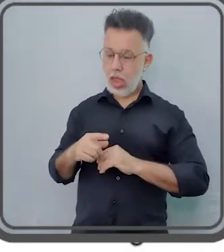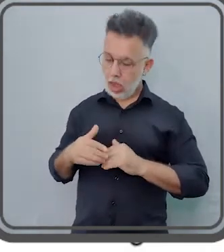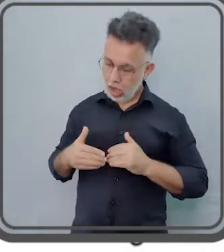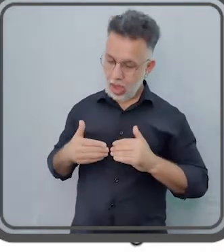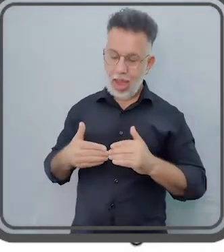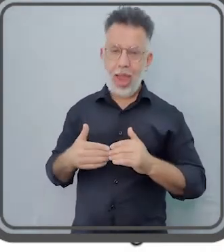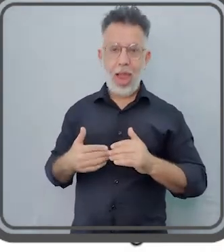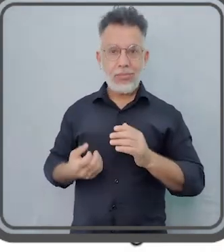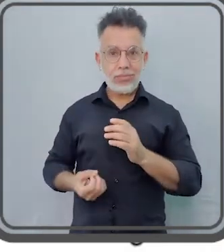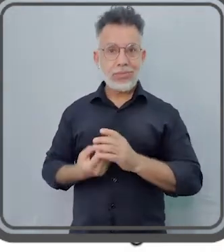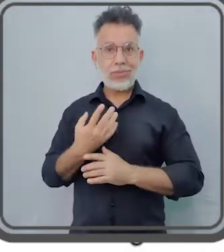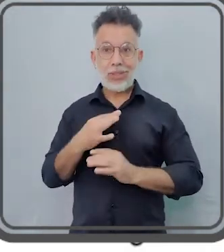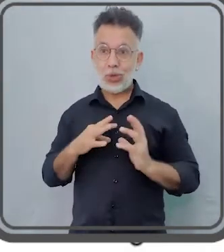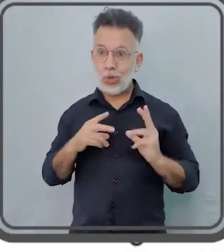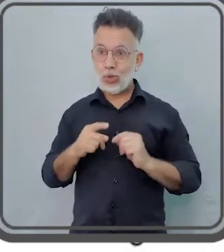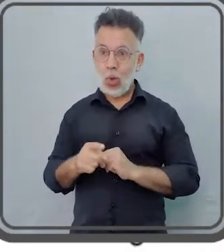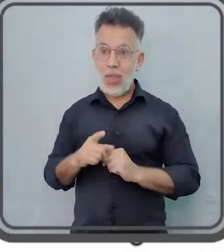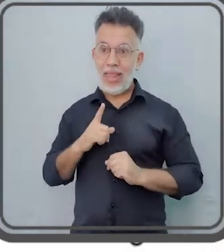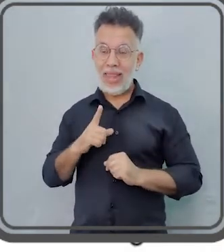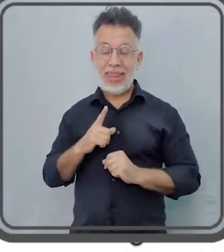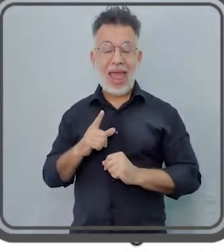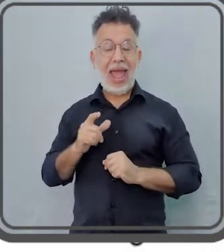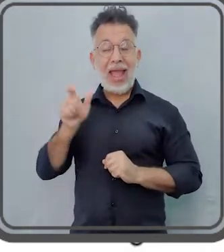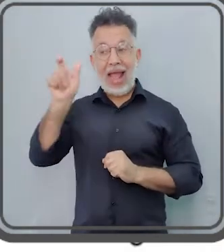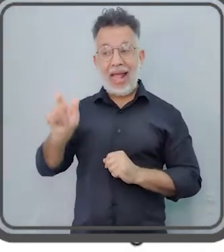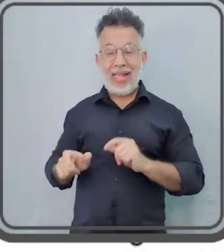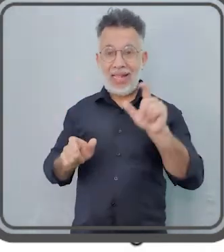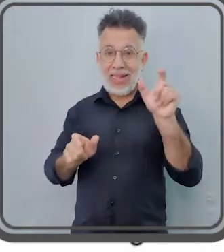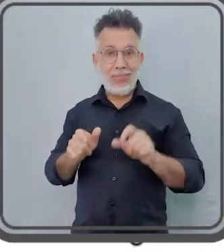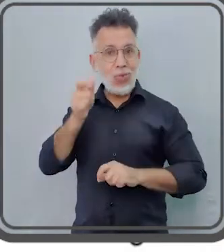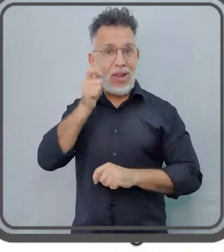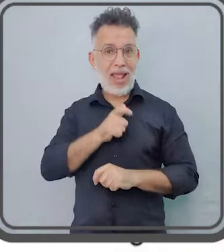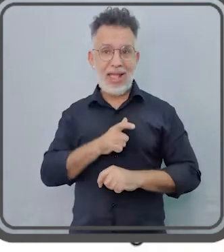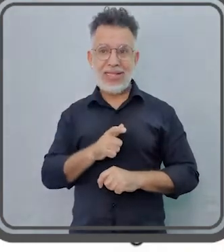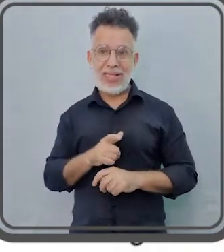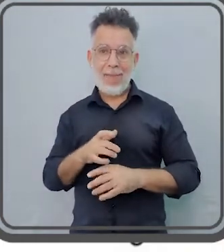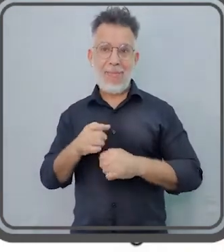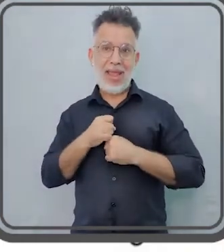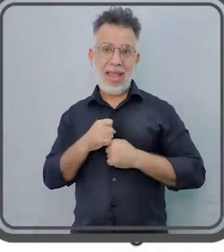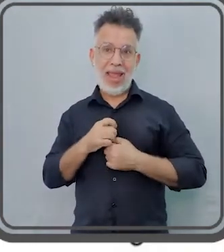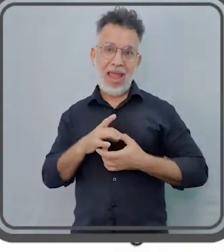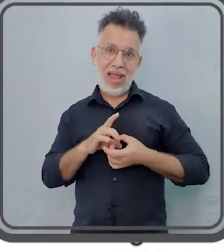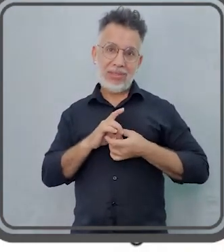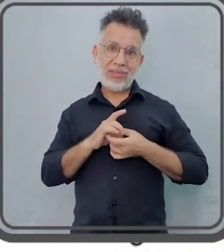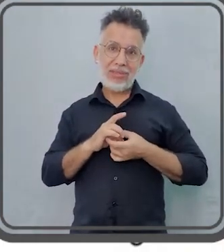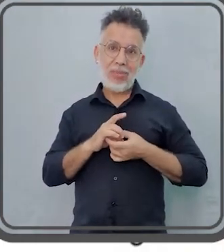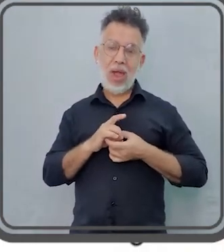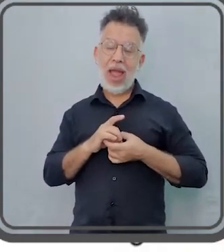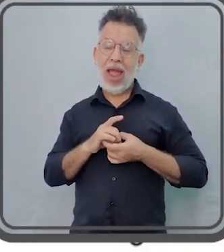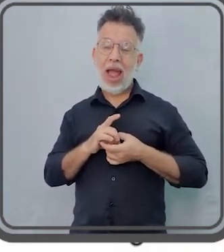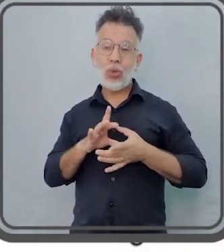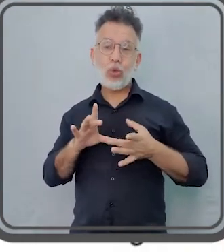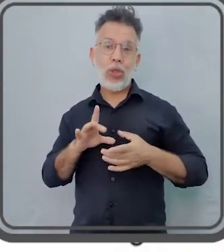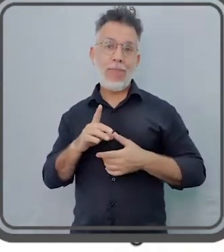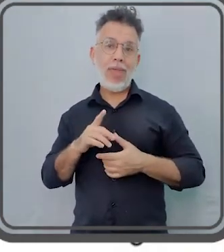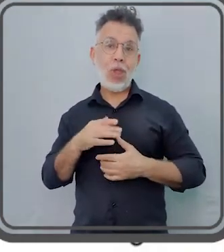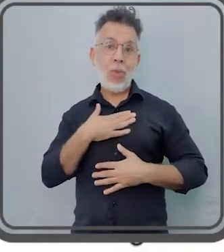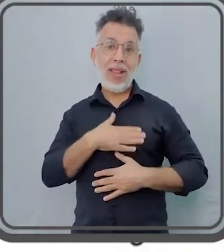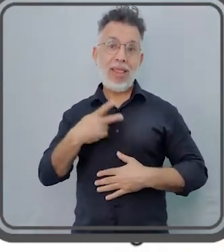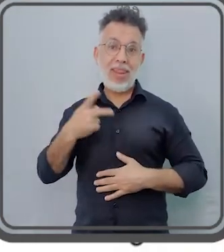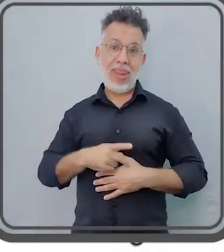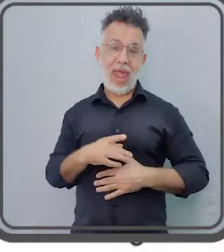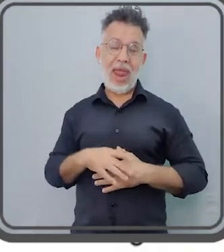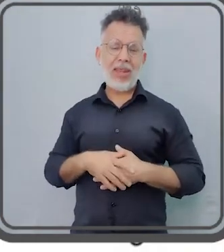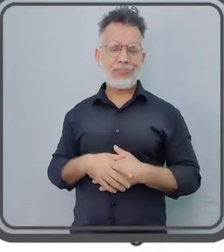tudo, ainda está no fato das mulheres pegarem essa autonomia do prazer dela pelas mãos, literalmente, assim, sabe?